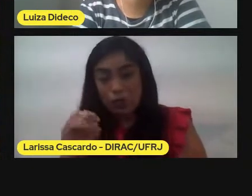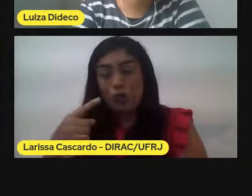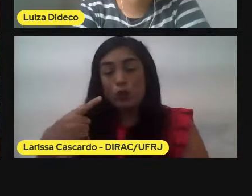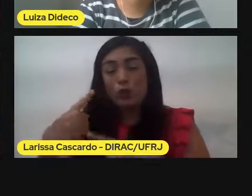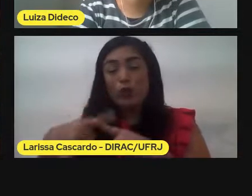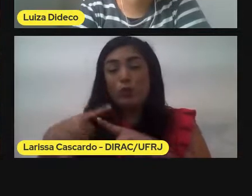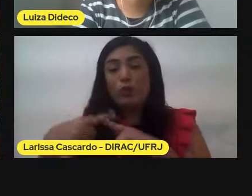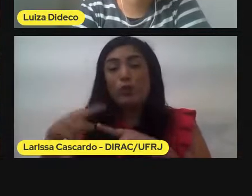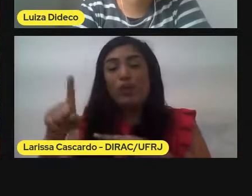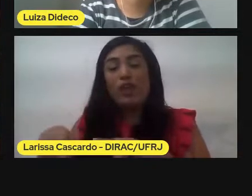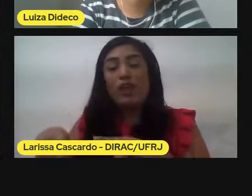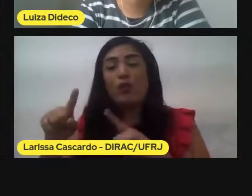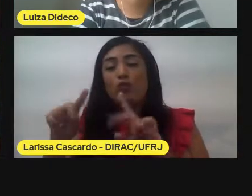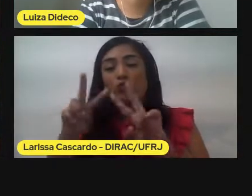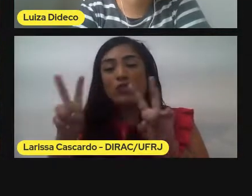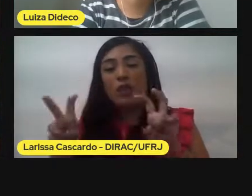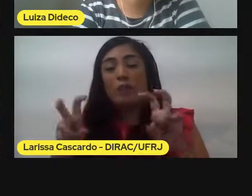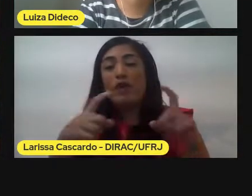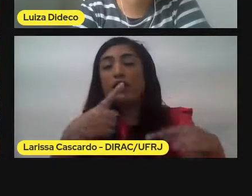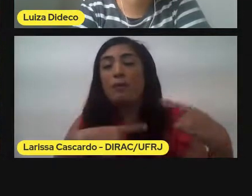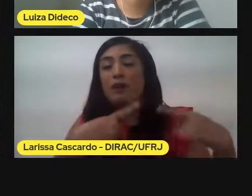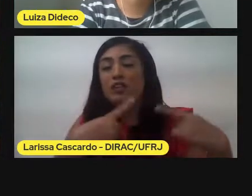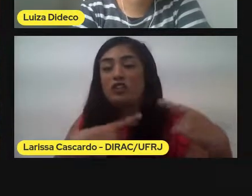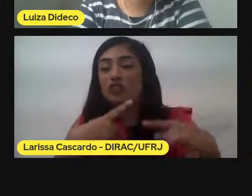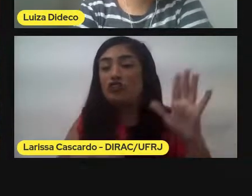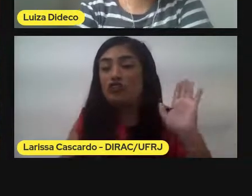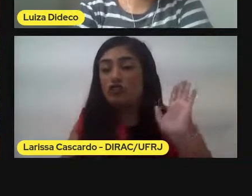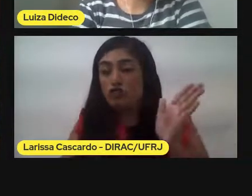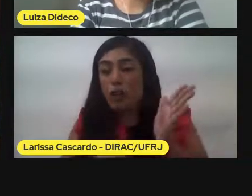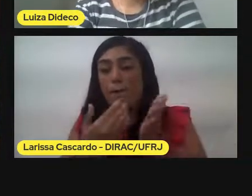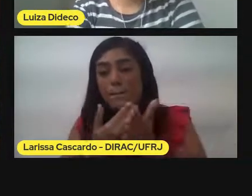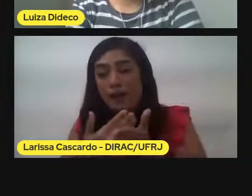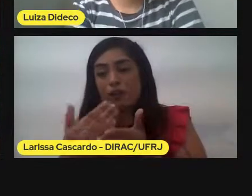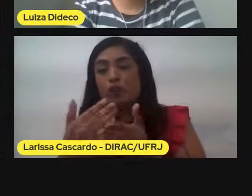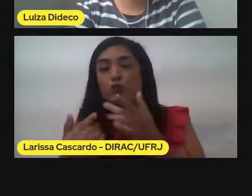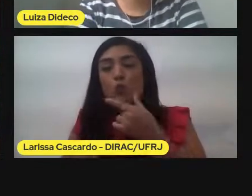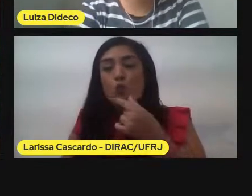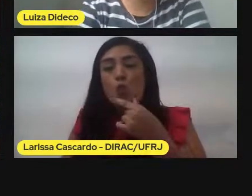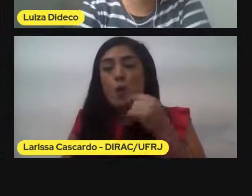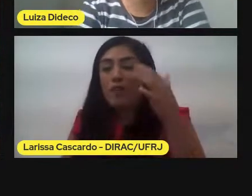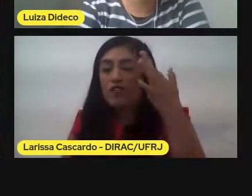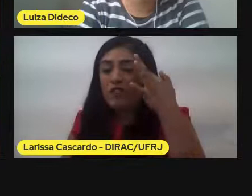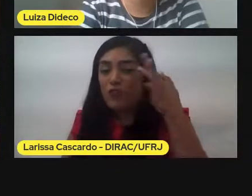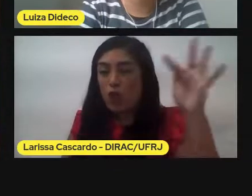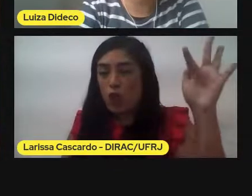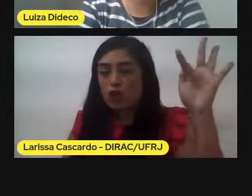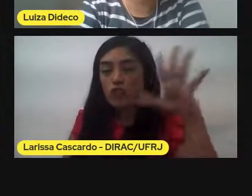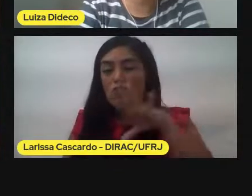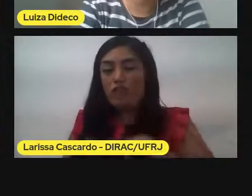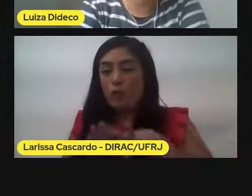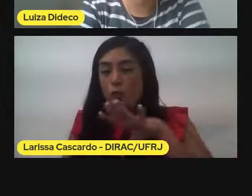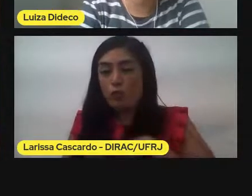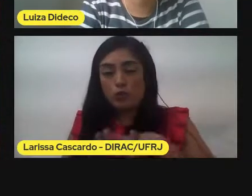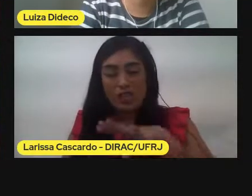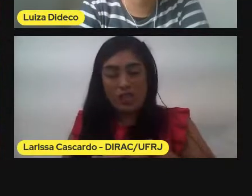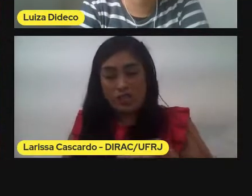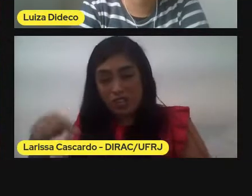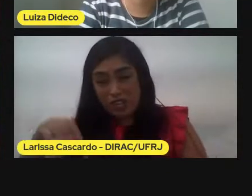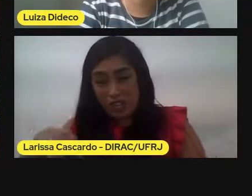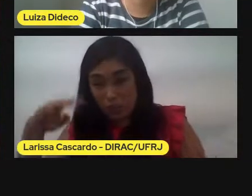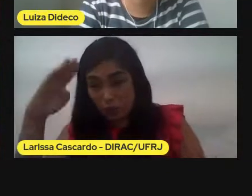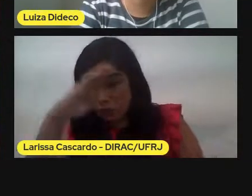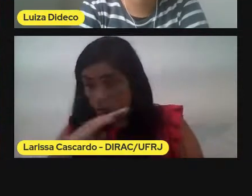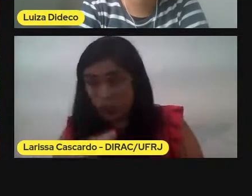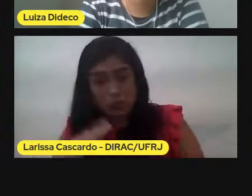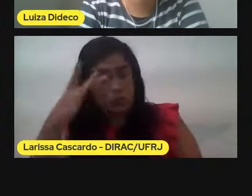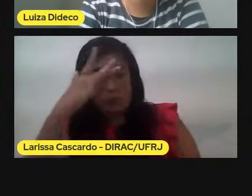a partir de um filósofo português muito interessante e muito pouco conhecido no Brasil, pelo menos entre nós assim,